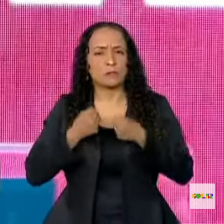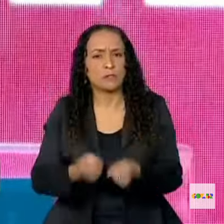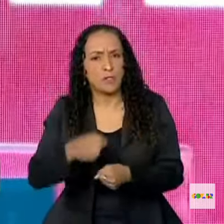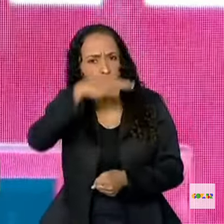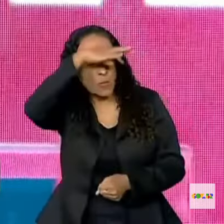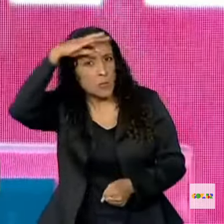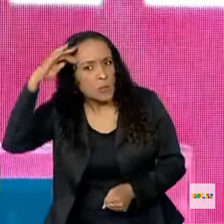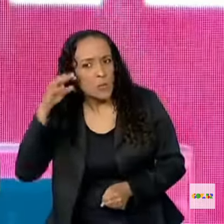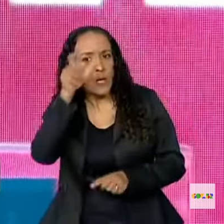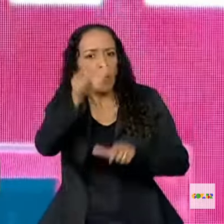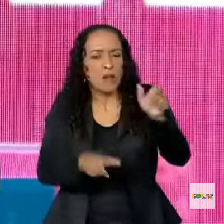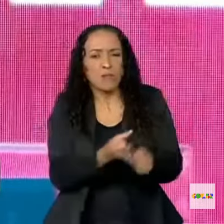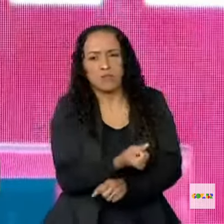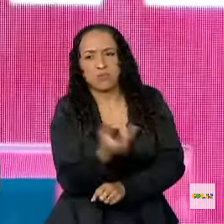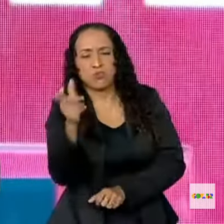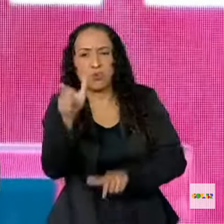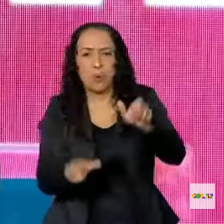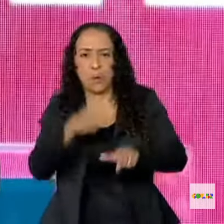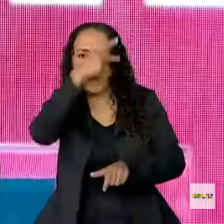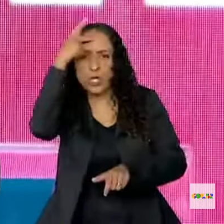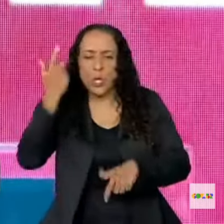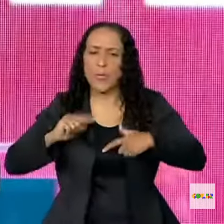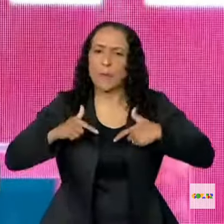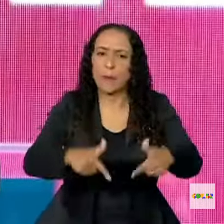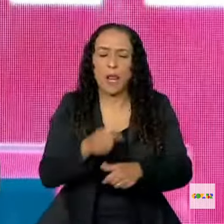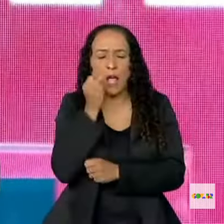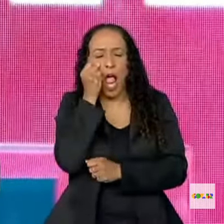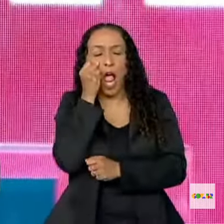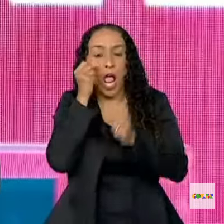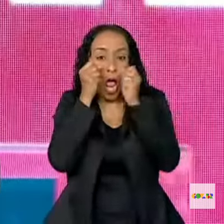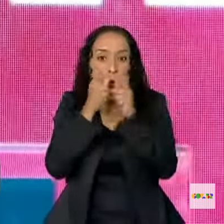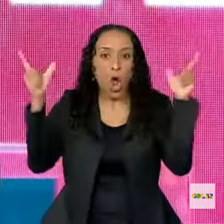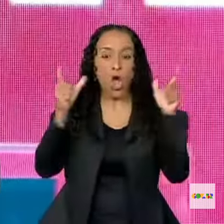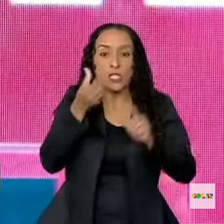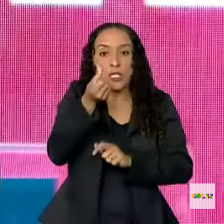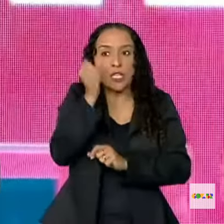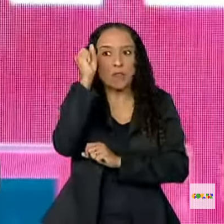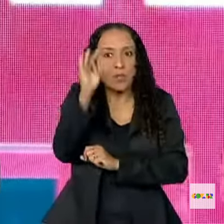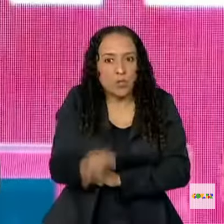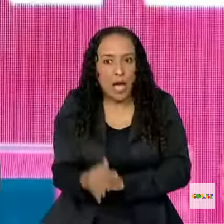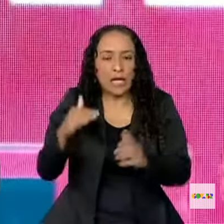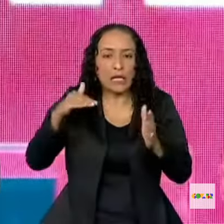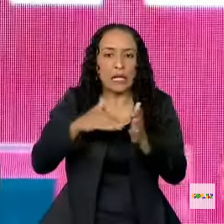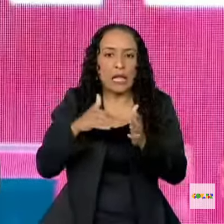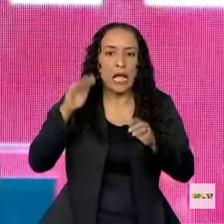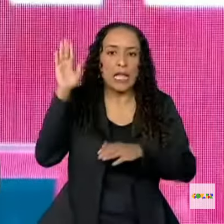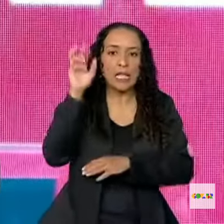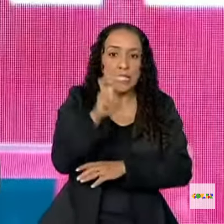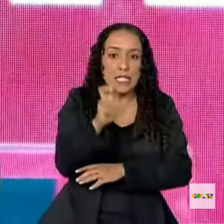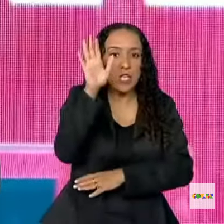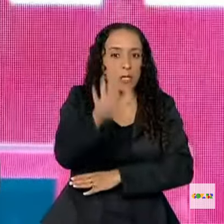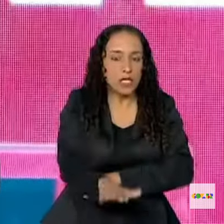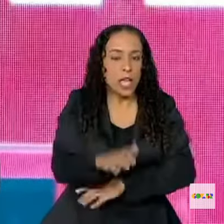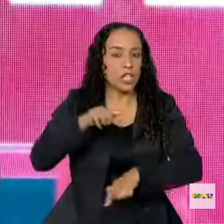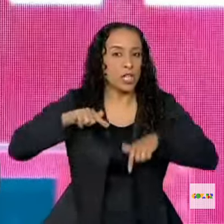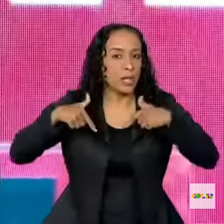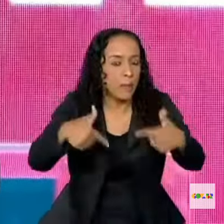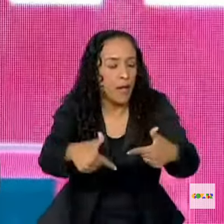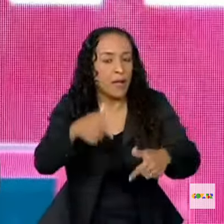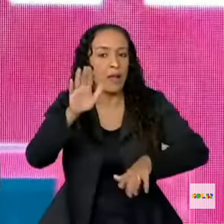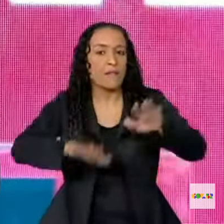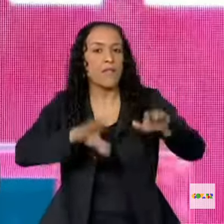milhões de trabalhadores que levantam 6 horas da manhã todo dia Trabalha até 5 horas da tarde e muitas vezes